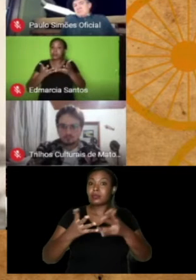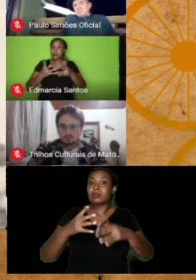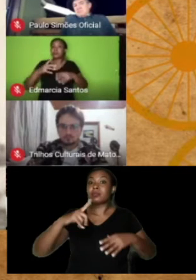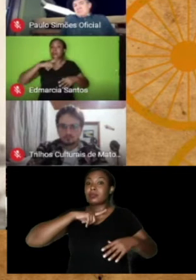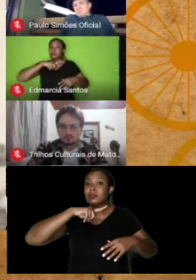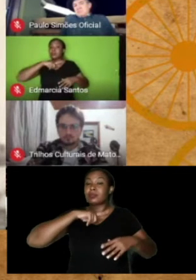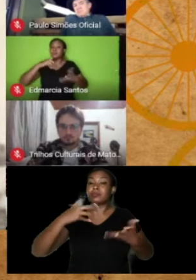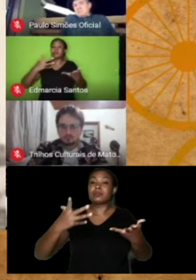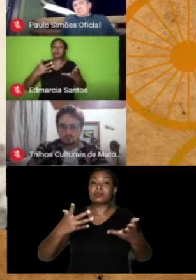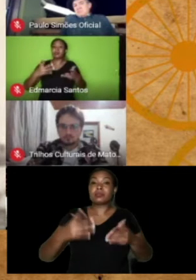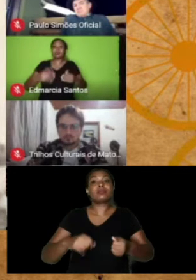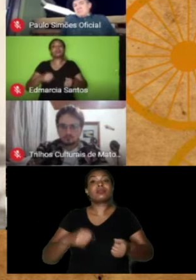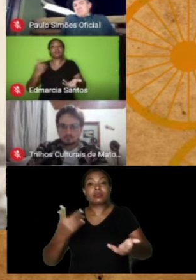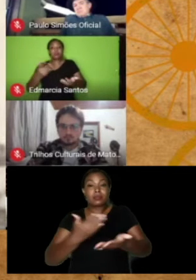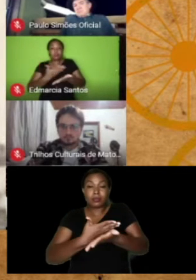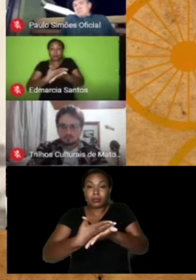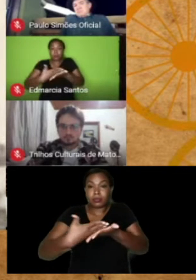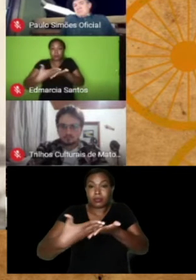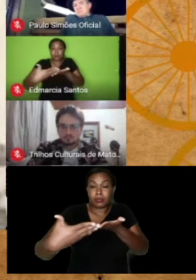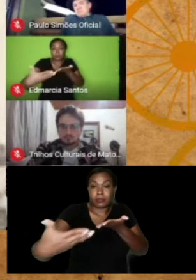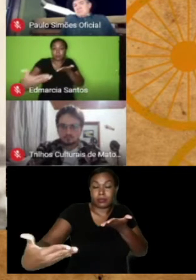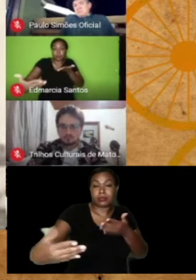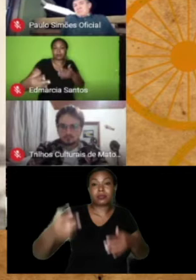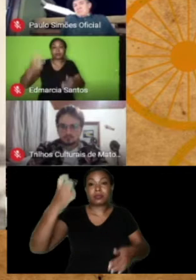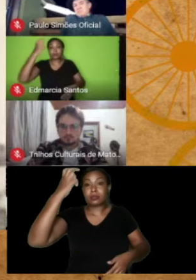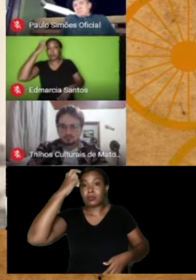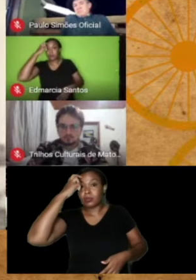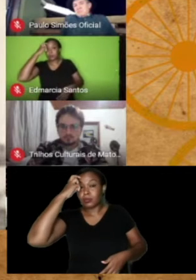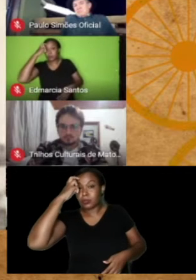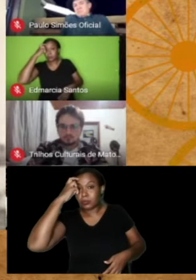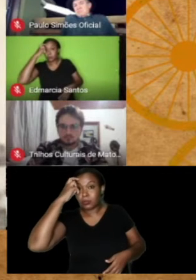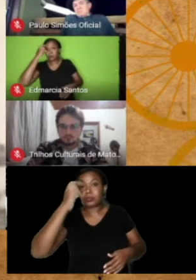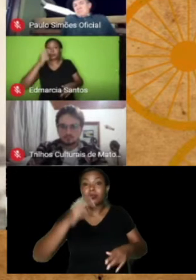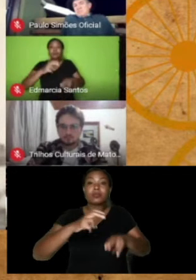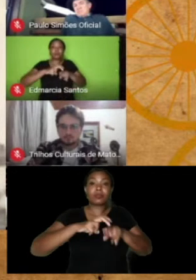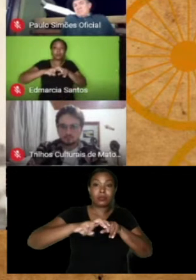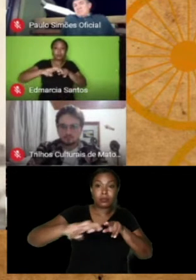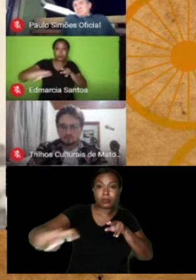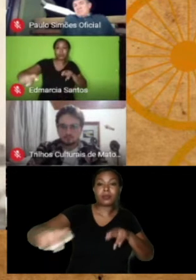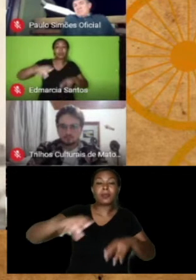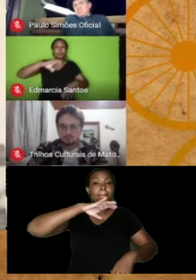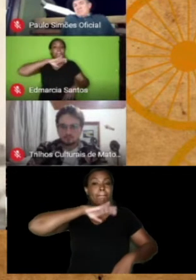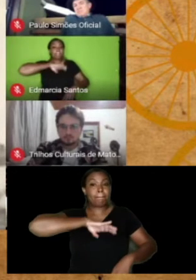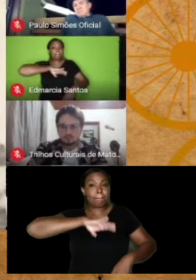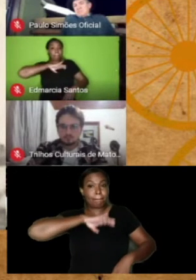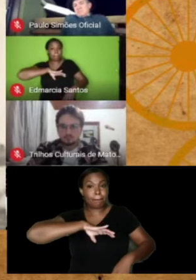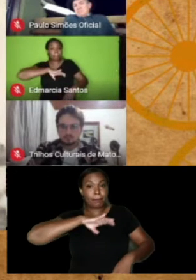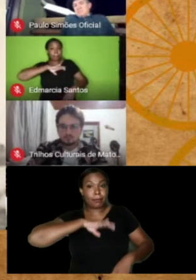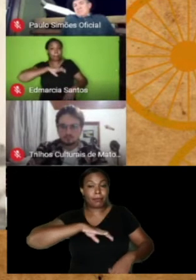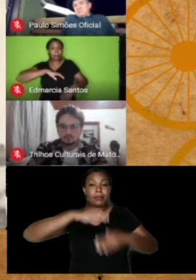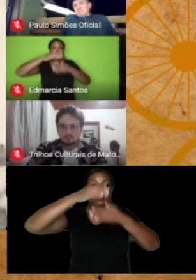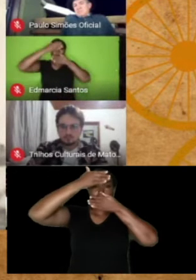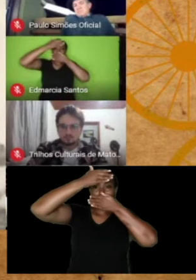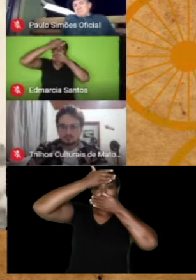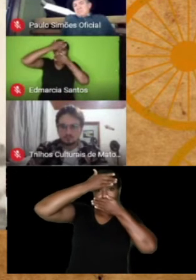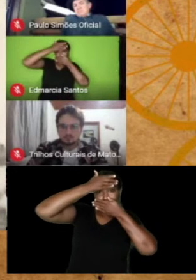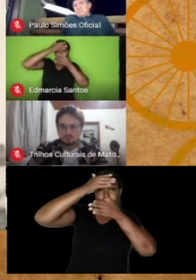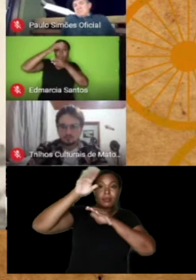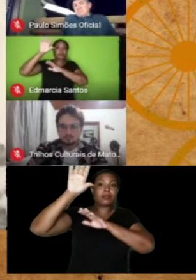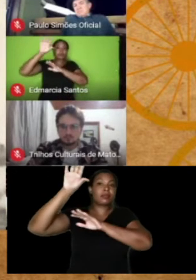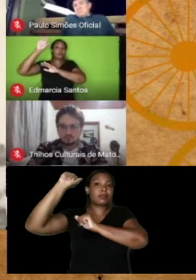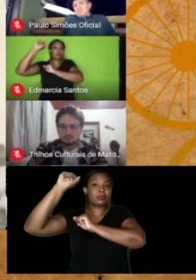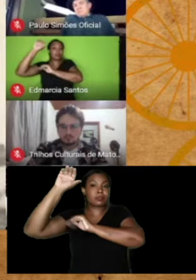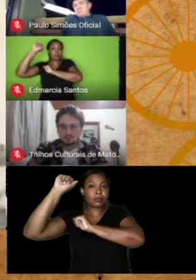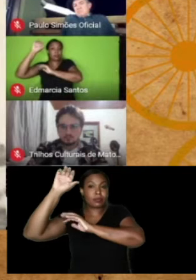que veio a partir da ferrovia. Né? Árabes, espanhóis, portugueses, poloneses, né? E a gente vê